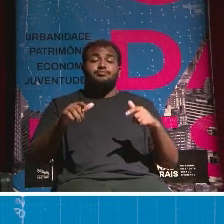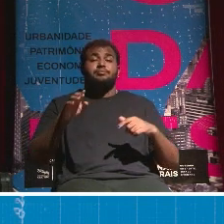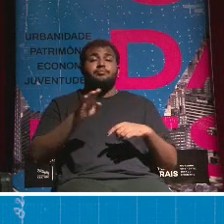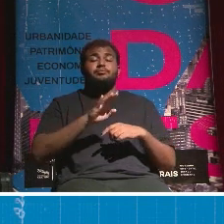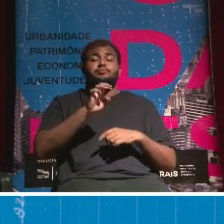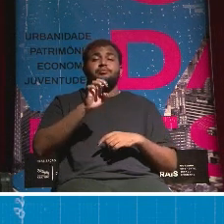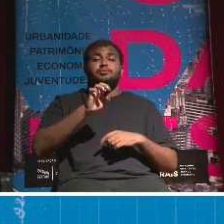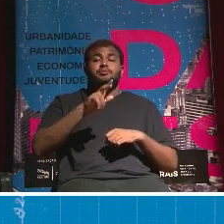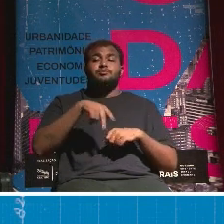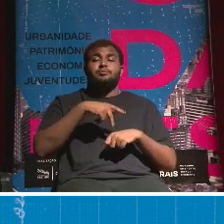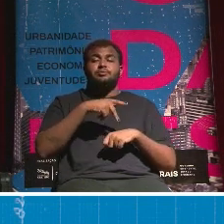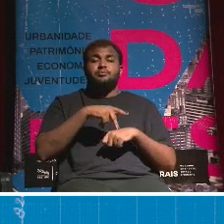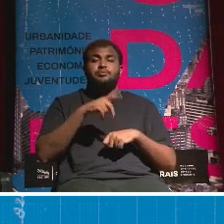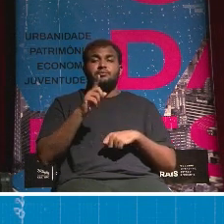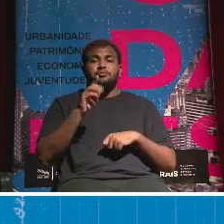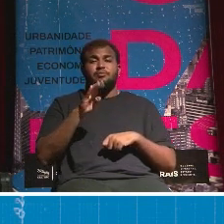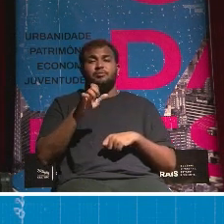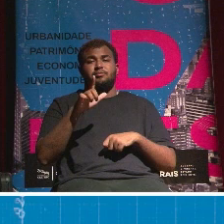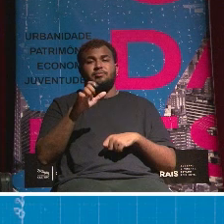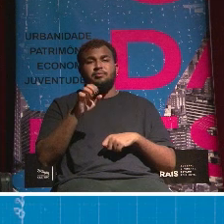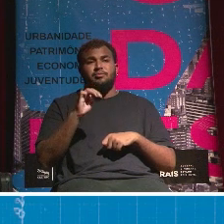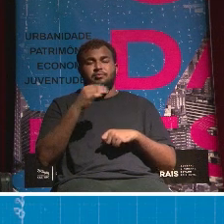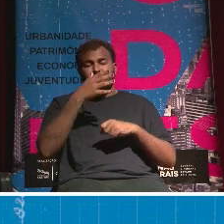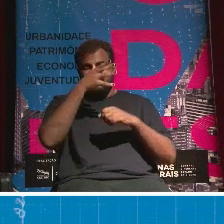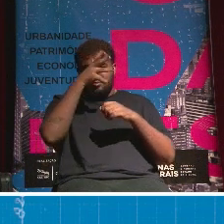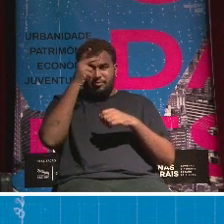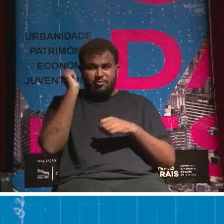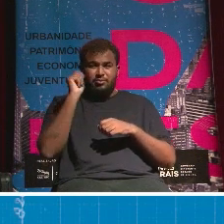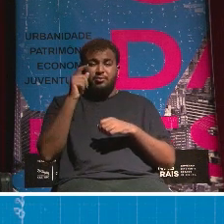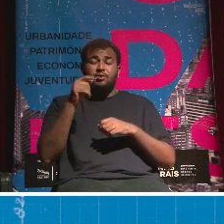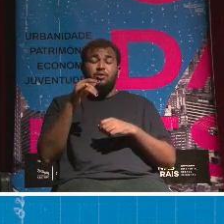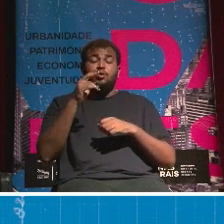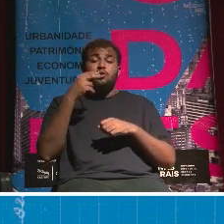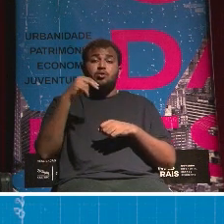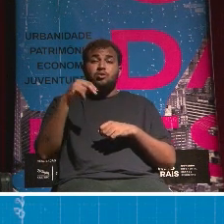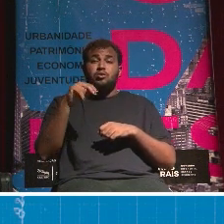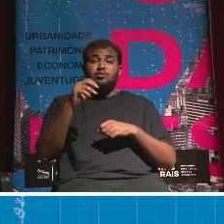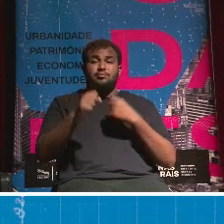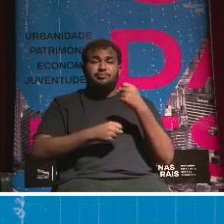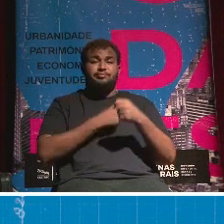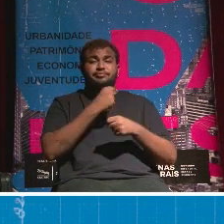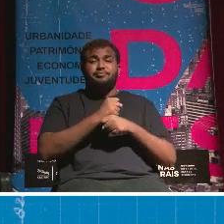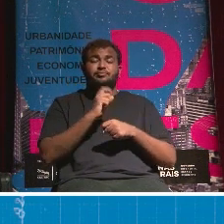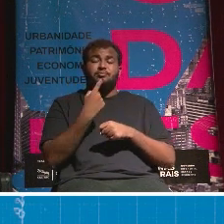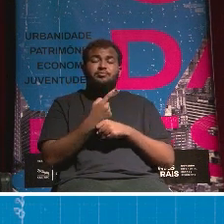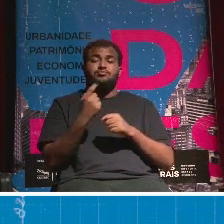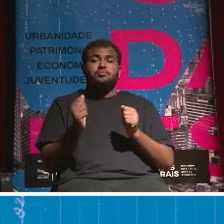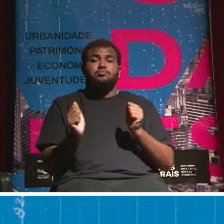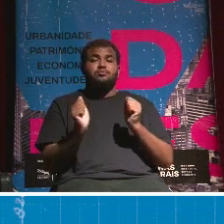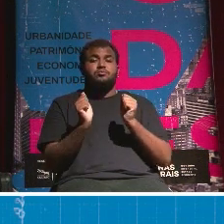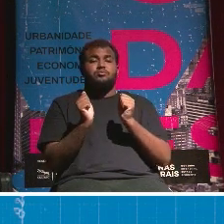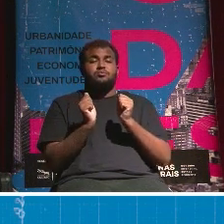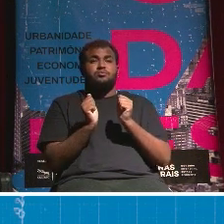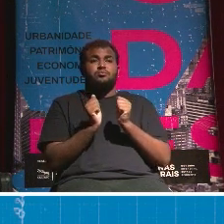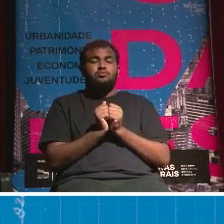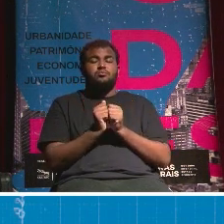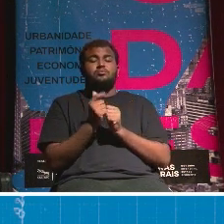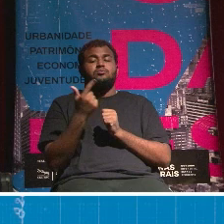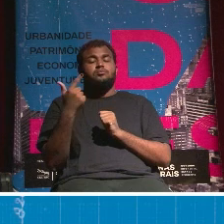Belém, na Universidade da Amazônia, em novembro do ano que vem, juntamente com outro